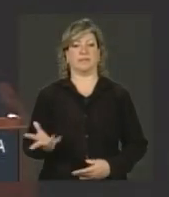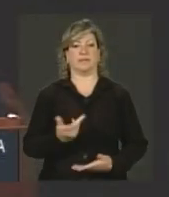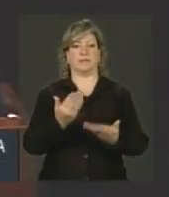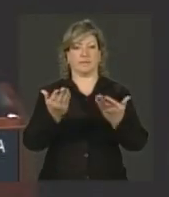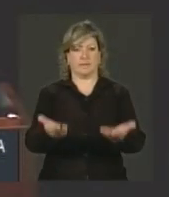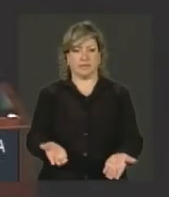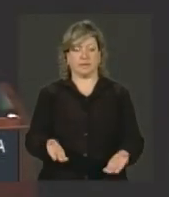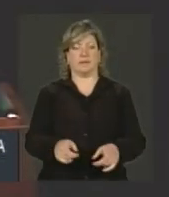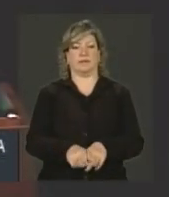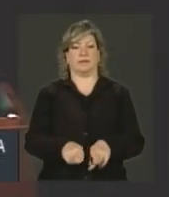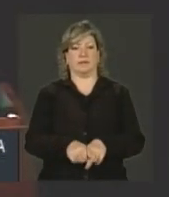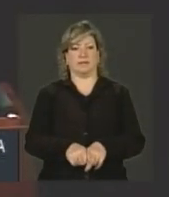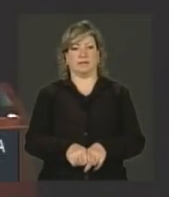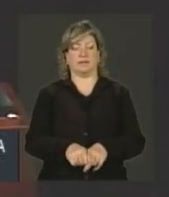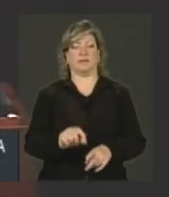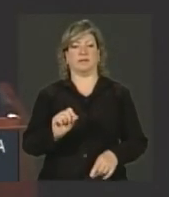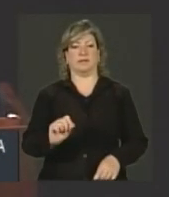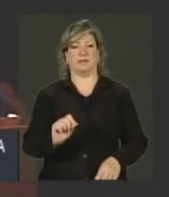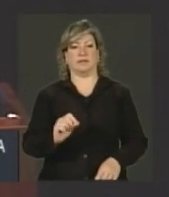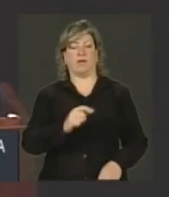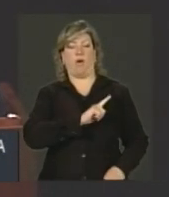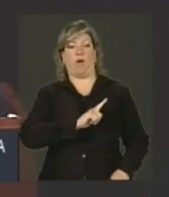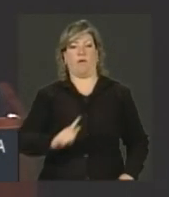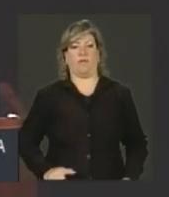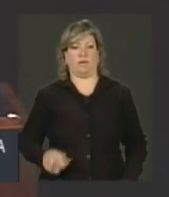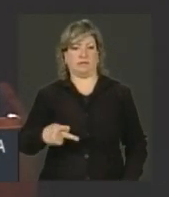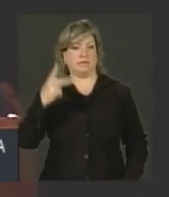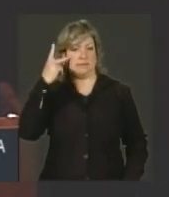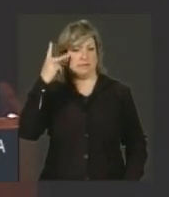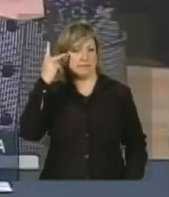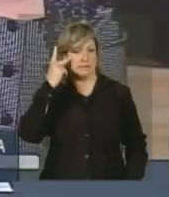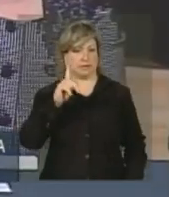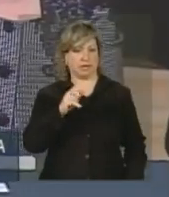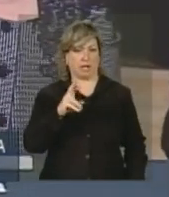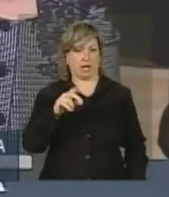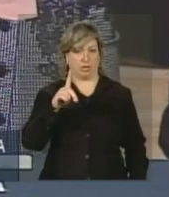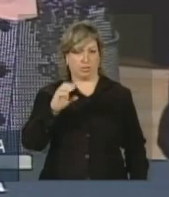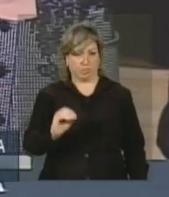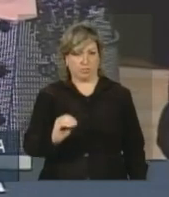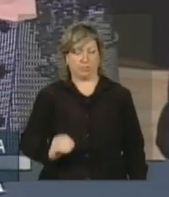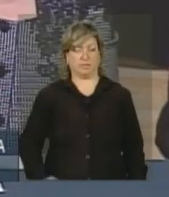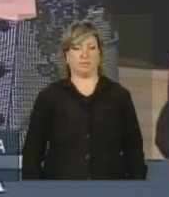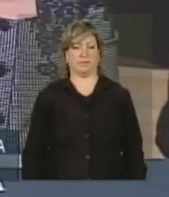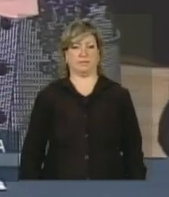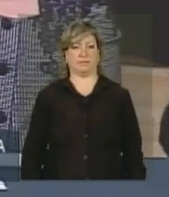Excelentíssimo senhor Geraldo Alckmin, governador do Estado de São Paulo.